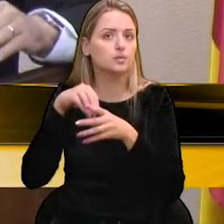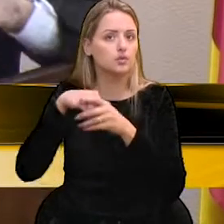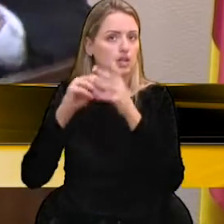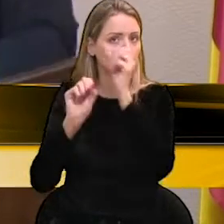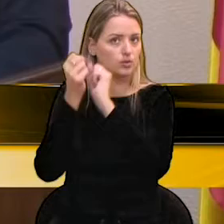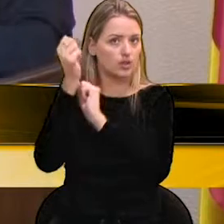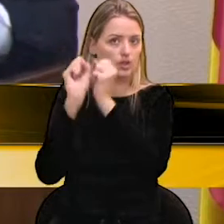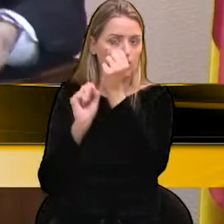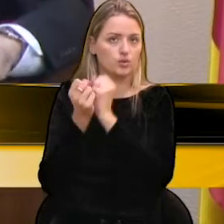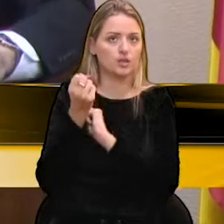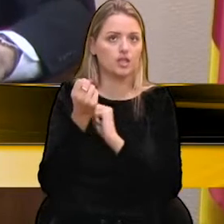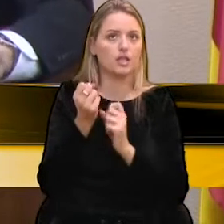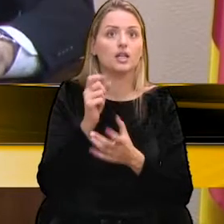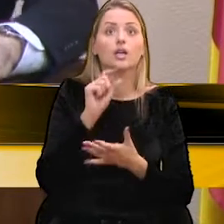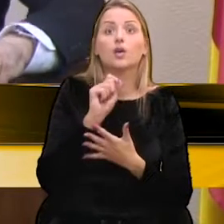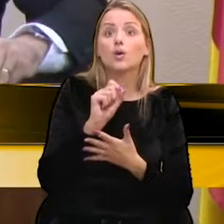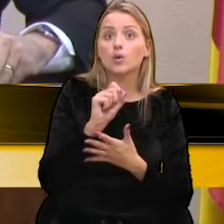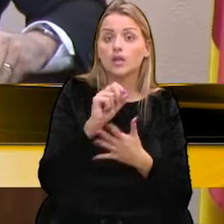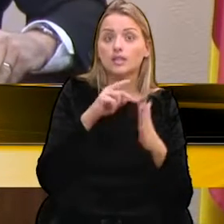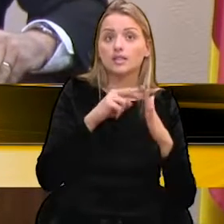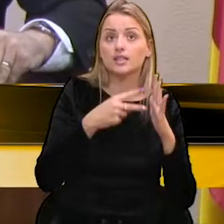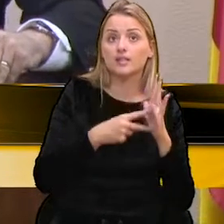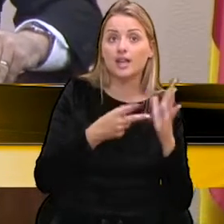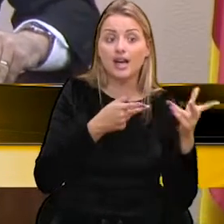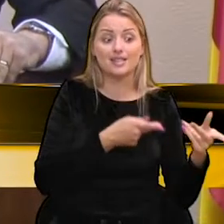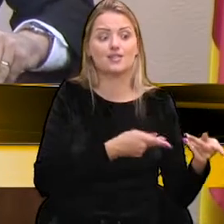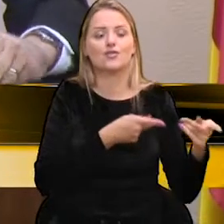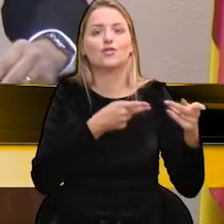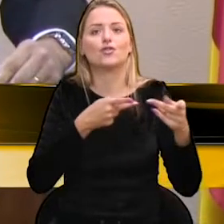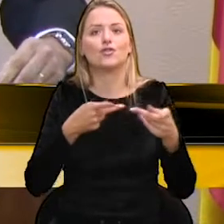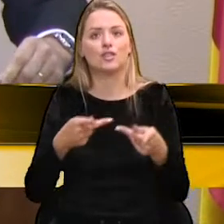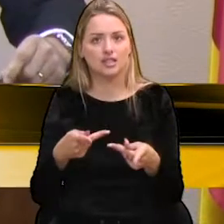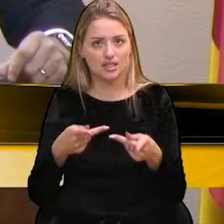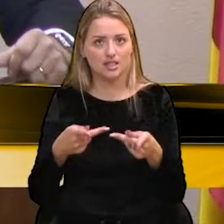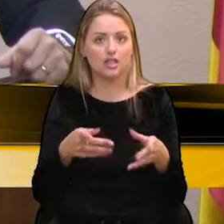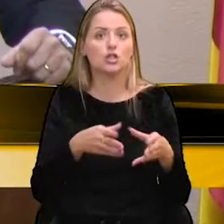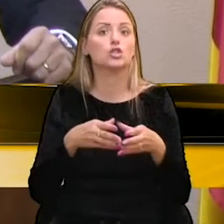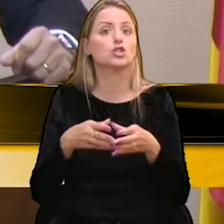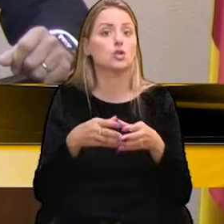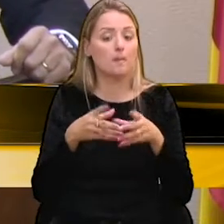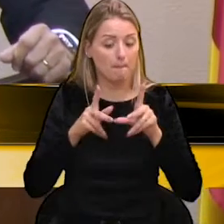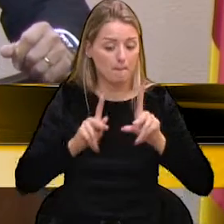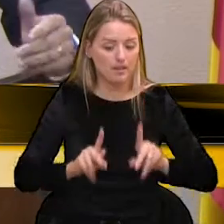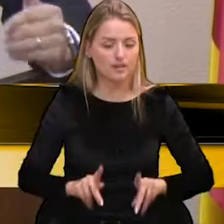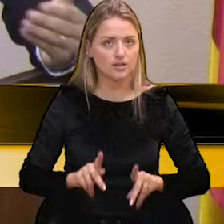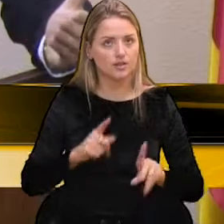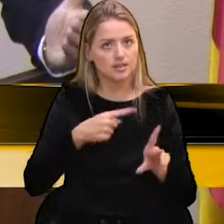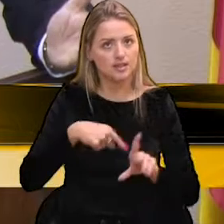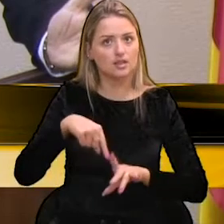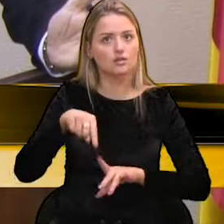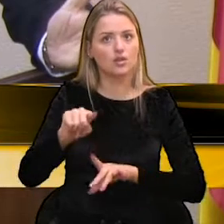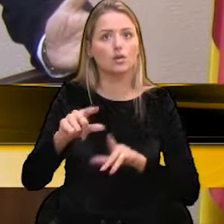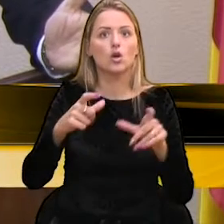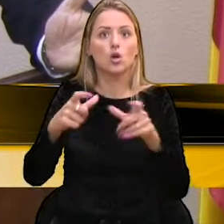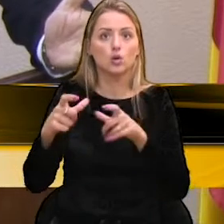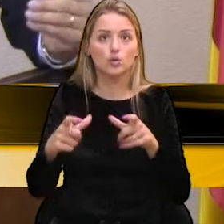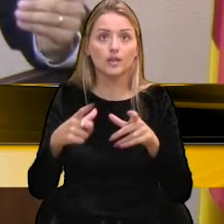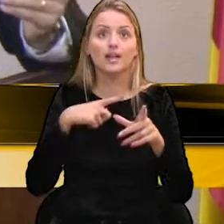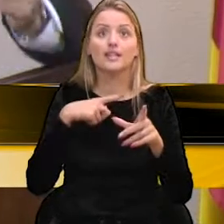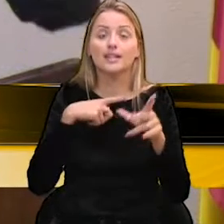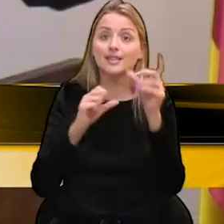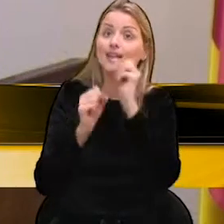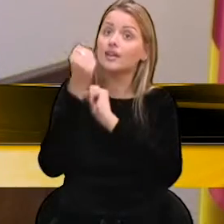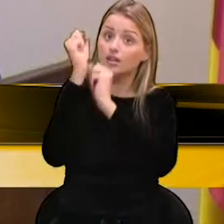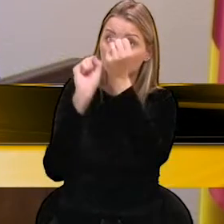É aquele que envolve as visitas, né, de turistas aos locais que tenham indústria.